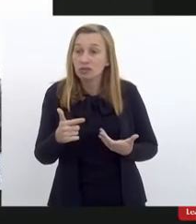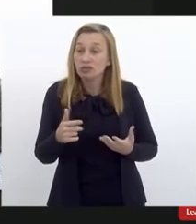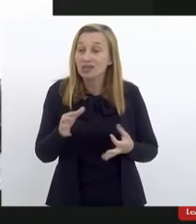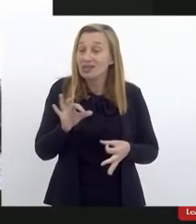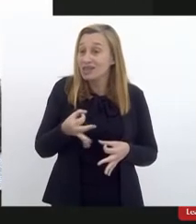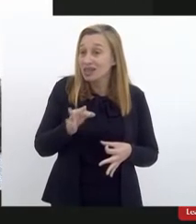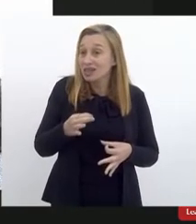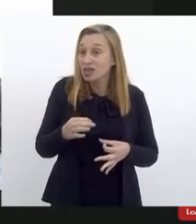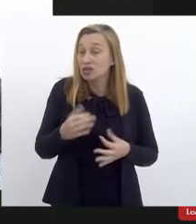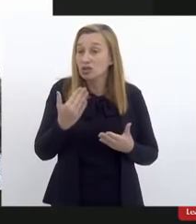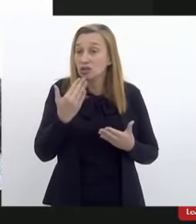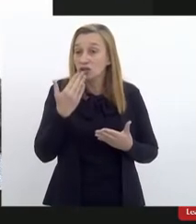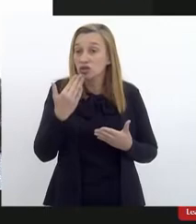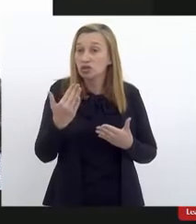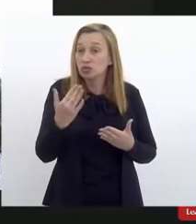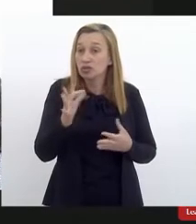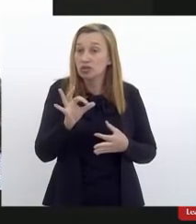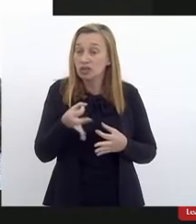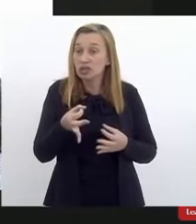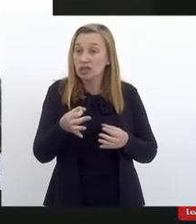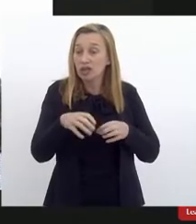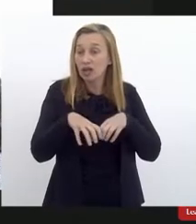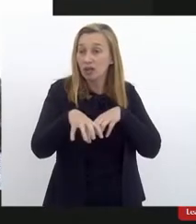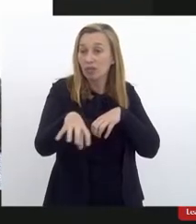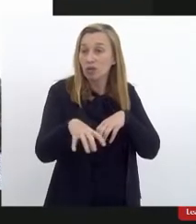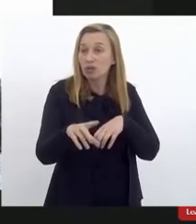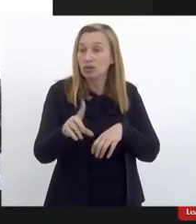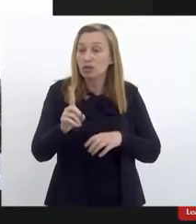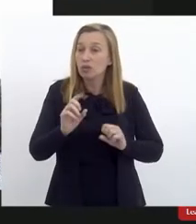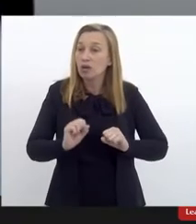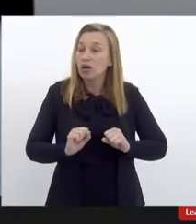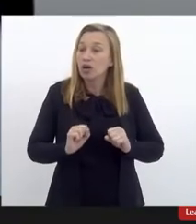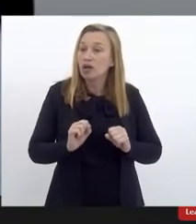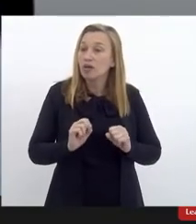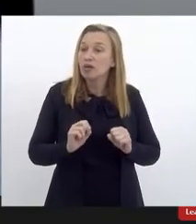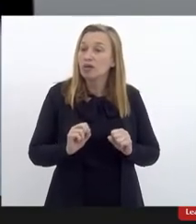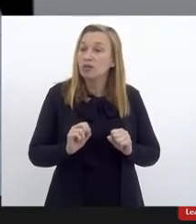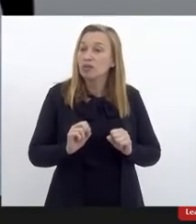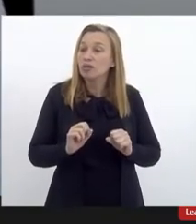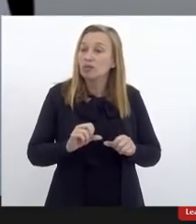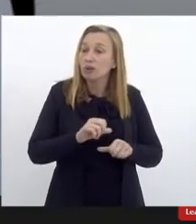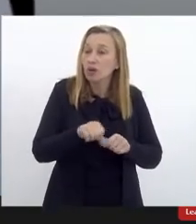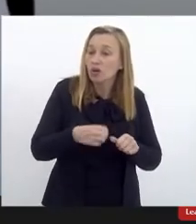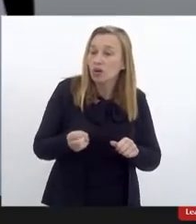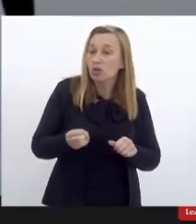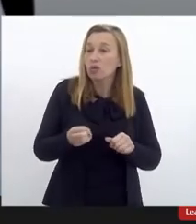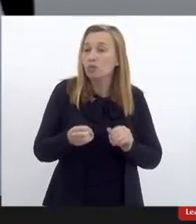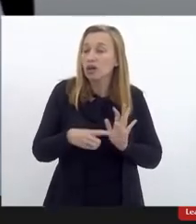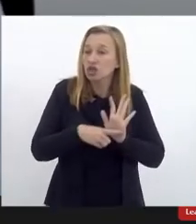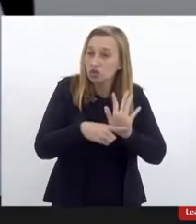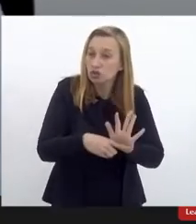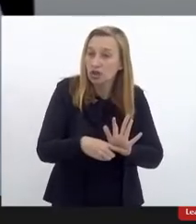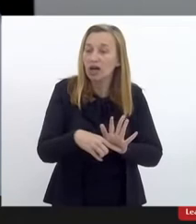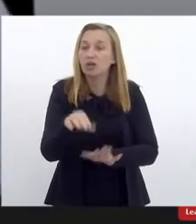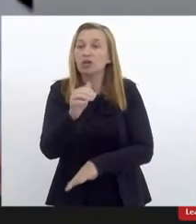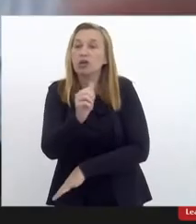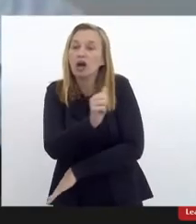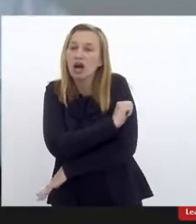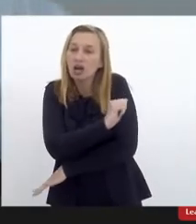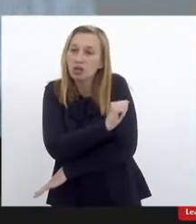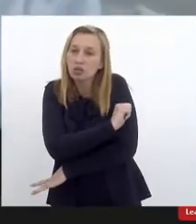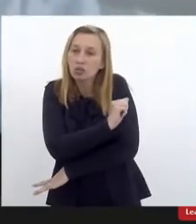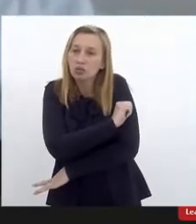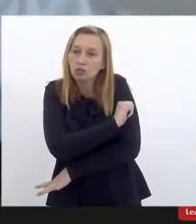qualquer tipo de alternativa remota, não apenas para reforço, como propôs a Seduc, não apenas para alunos com comorbidade, mas